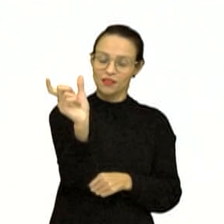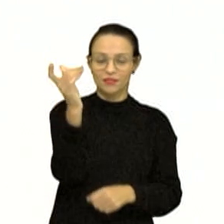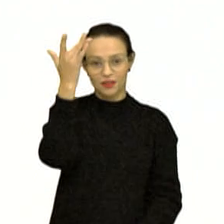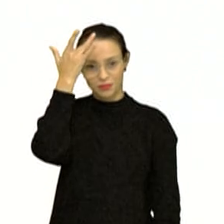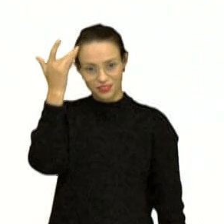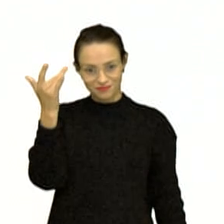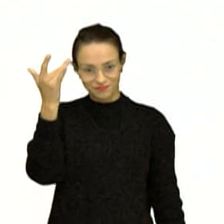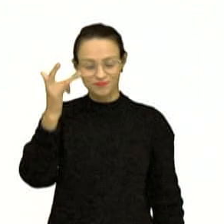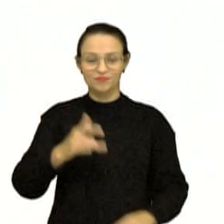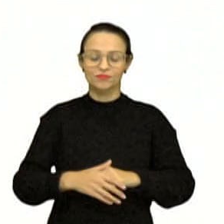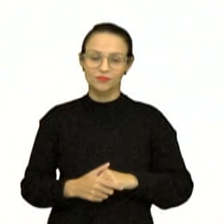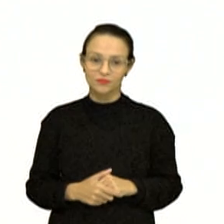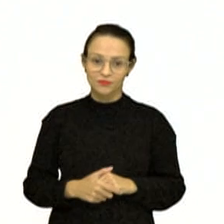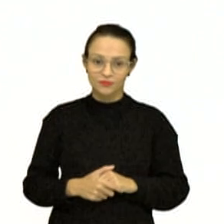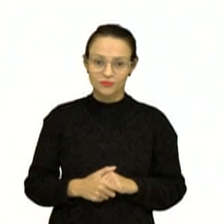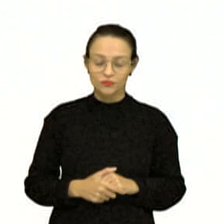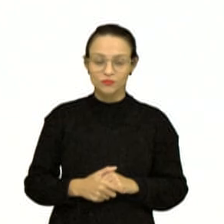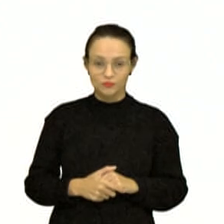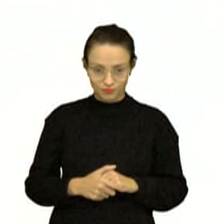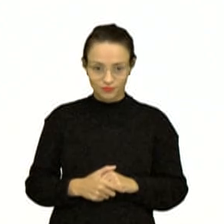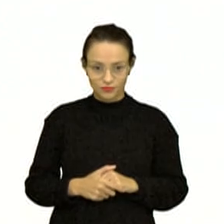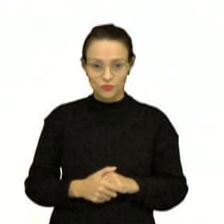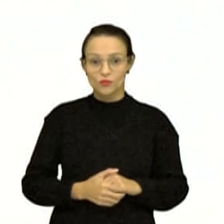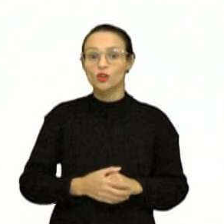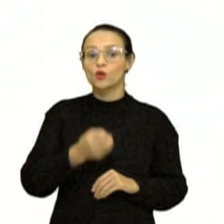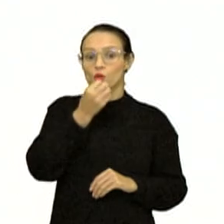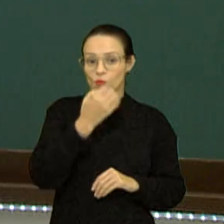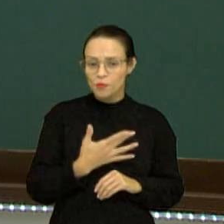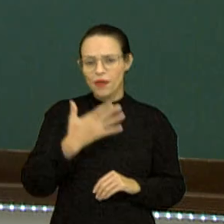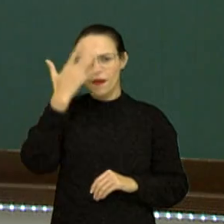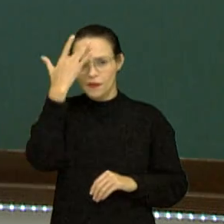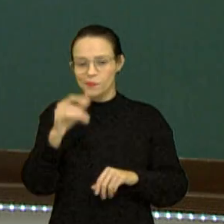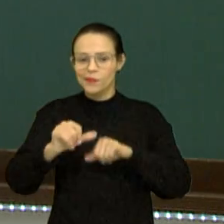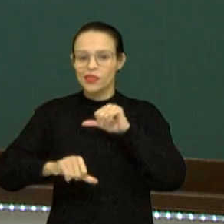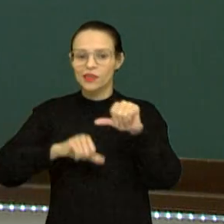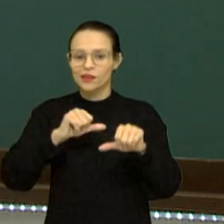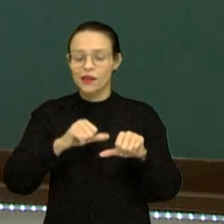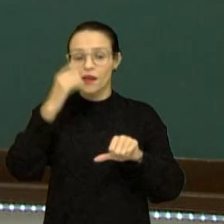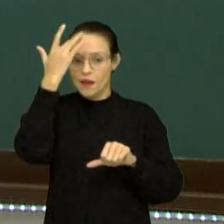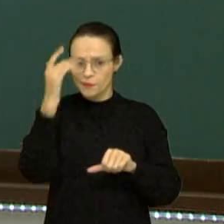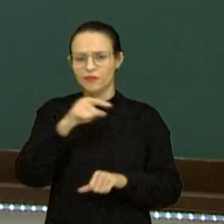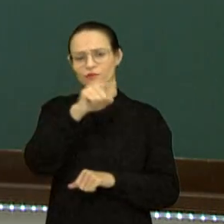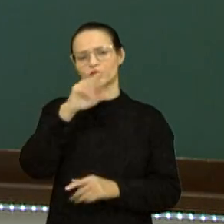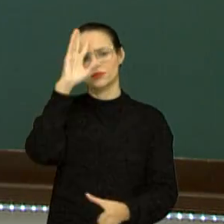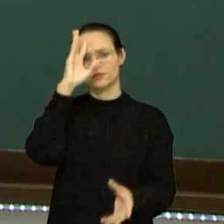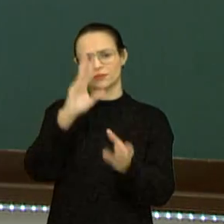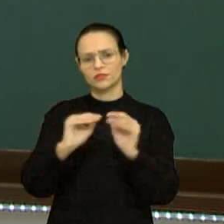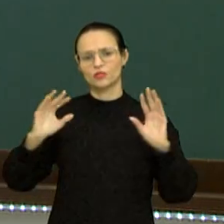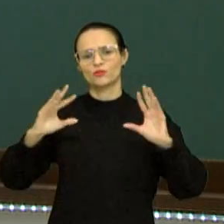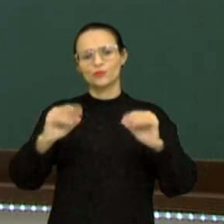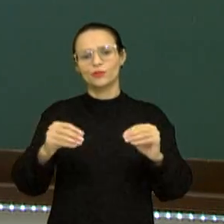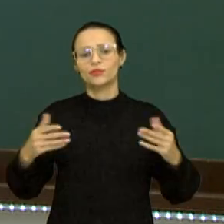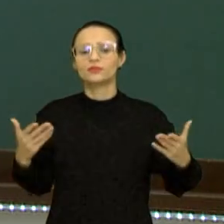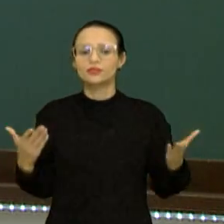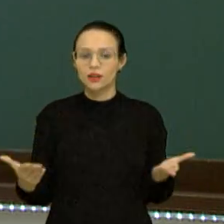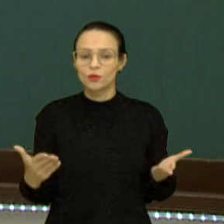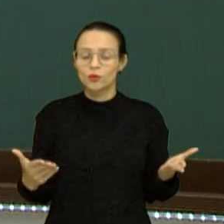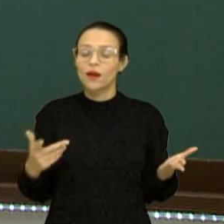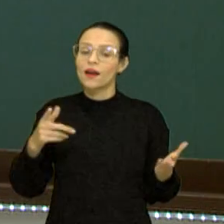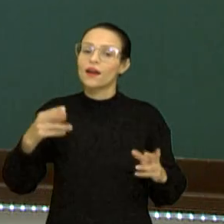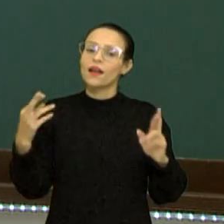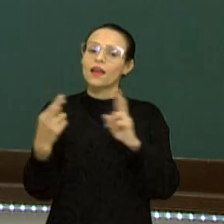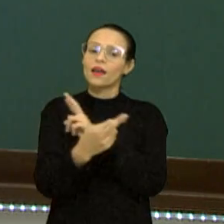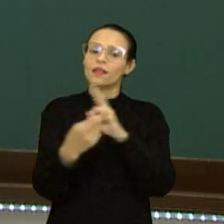amanhã. O mal será bem amanhã. Amanhã hão de entender tudo. Então, nós temos uma